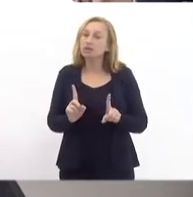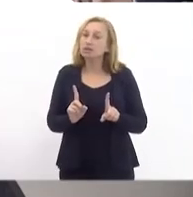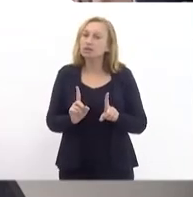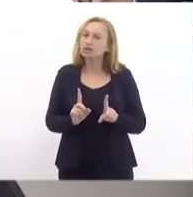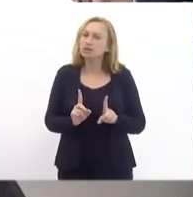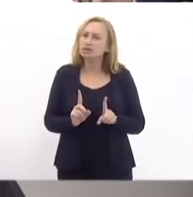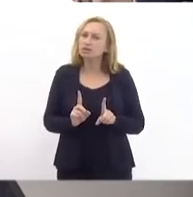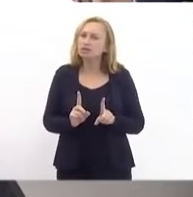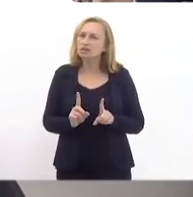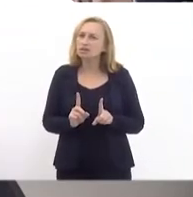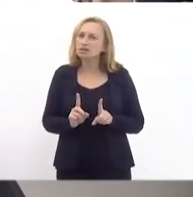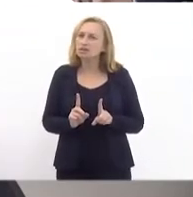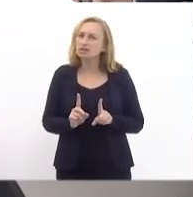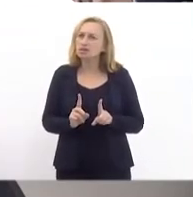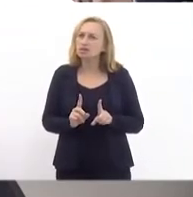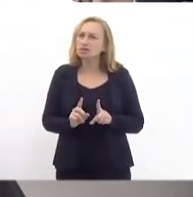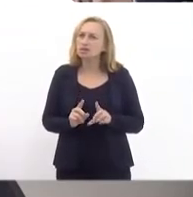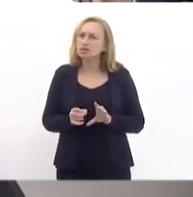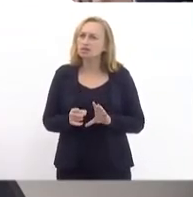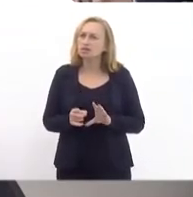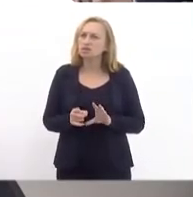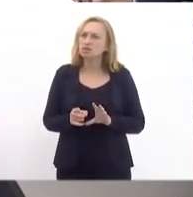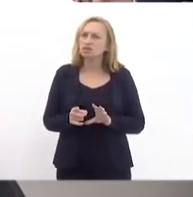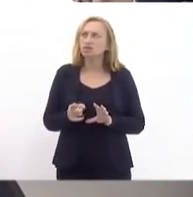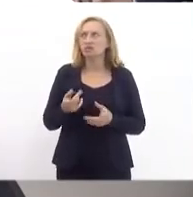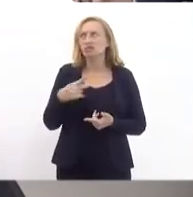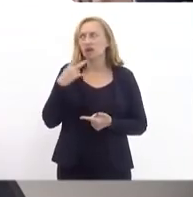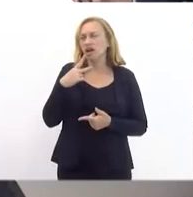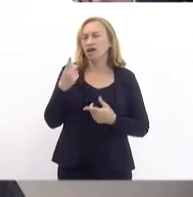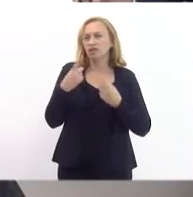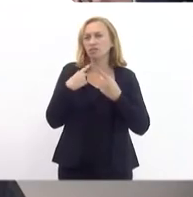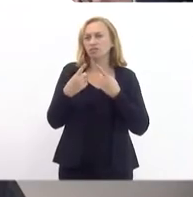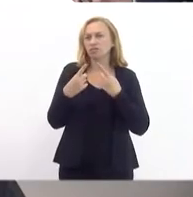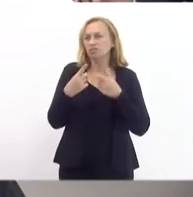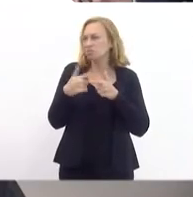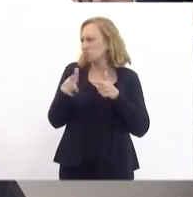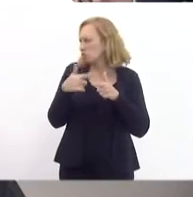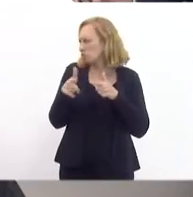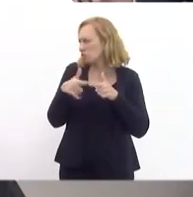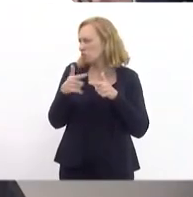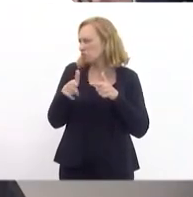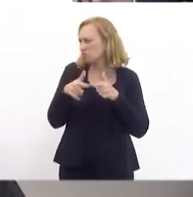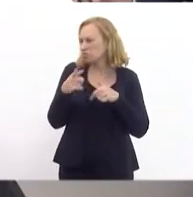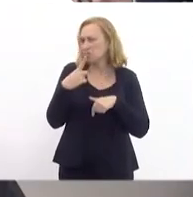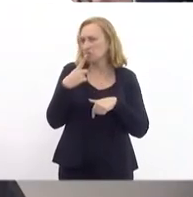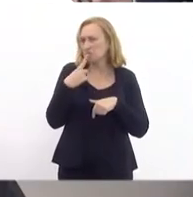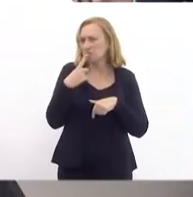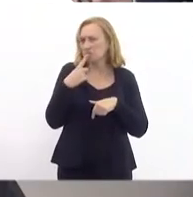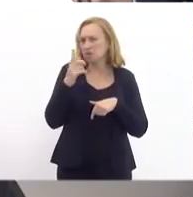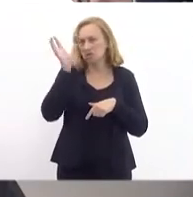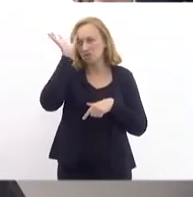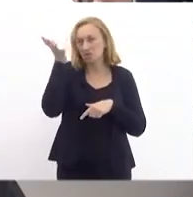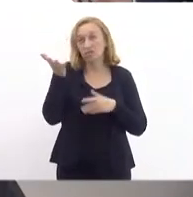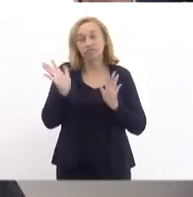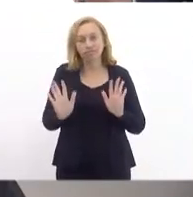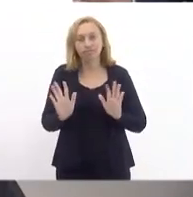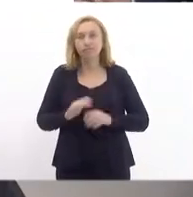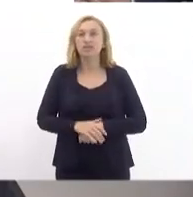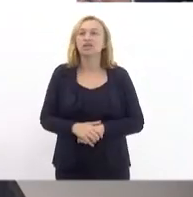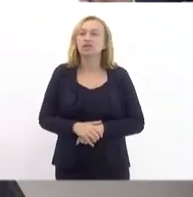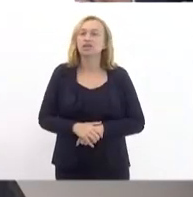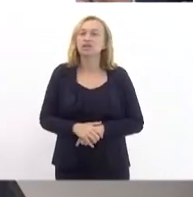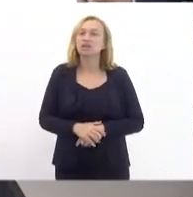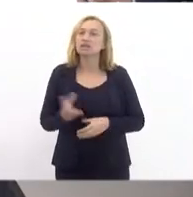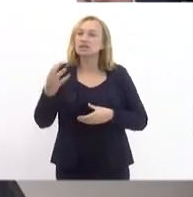Mas longe de eu querer aqui dizer que esse problema está perto da solução, né? É claro que,